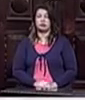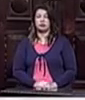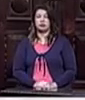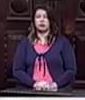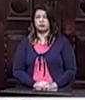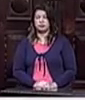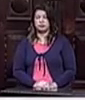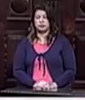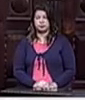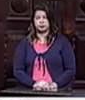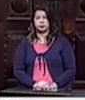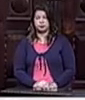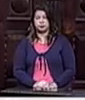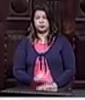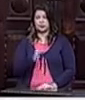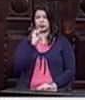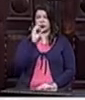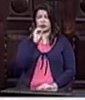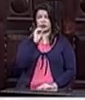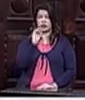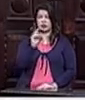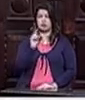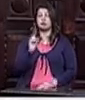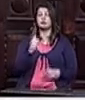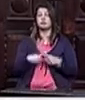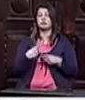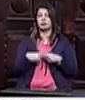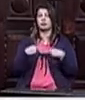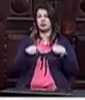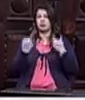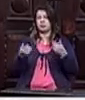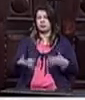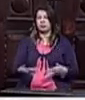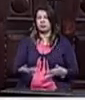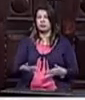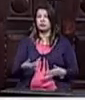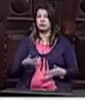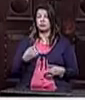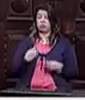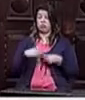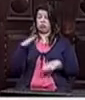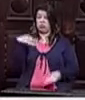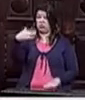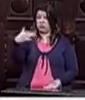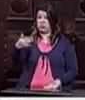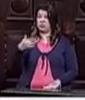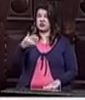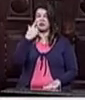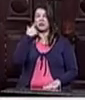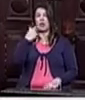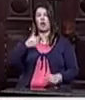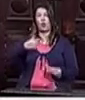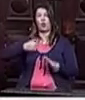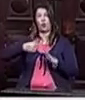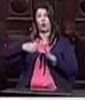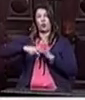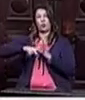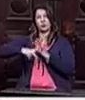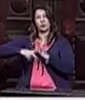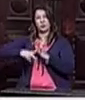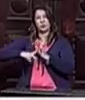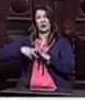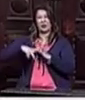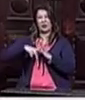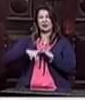0,27%. Zero. Sabe por quê, deputado Malafaia? Porque vocês vão ter que cobrar dos sócios, daqueles que